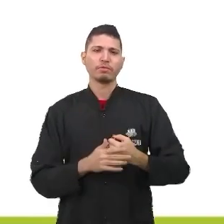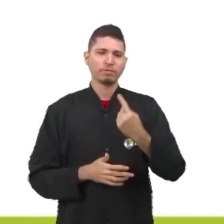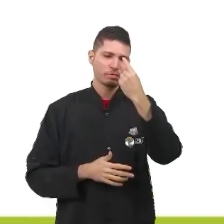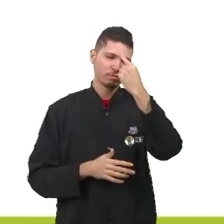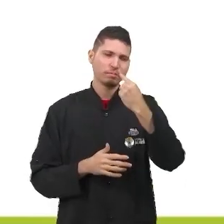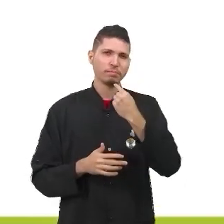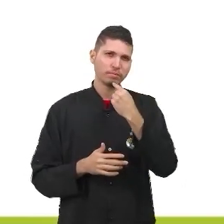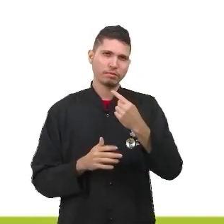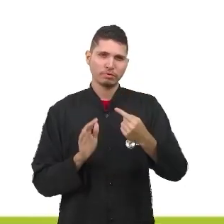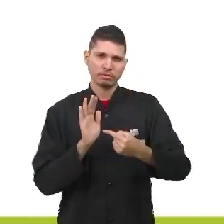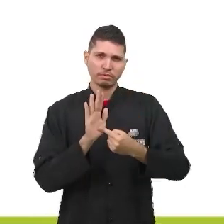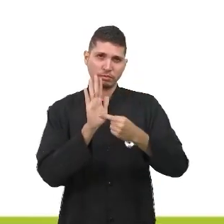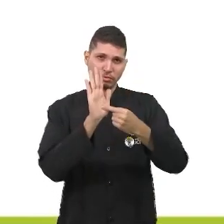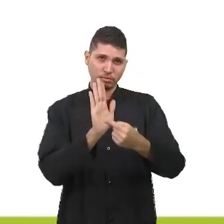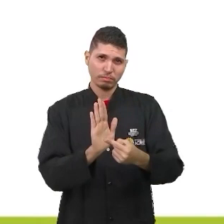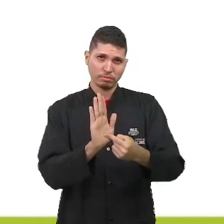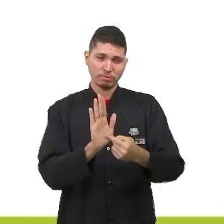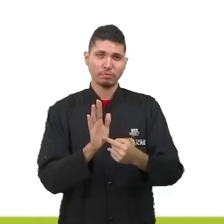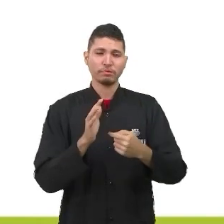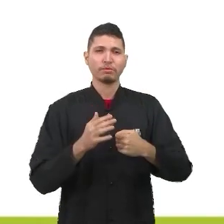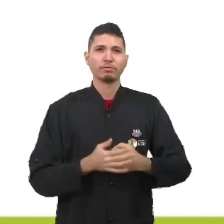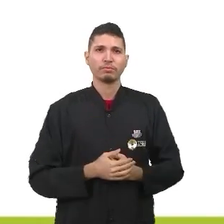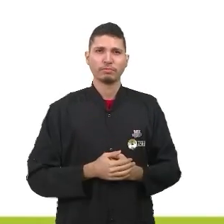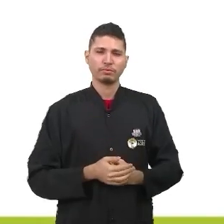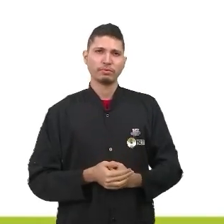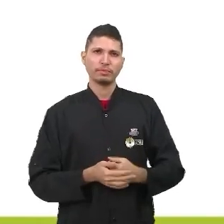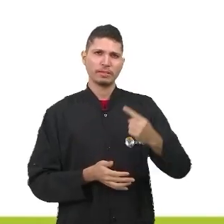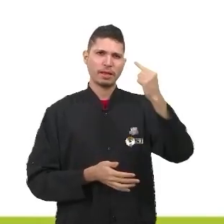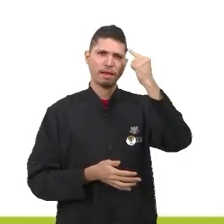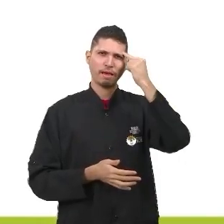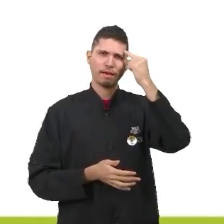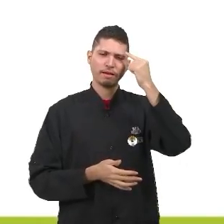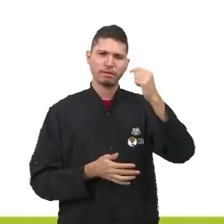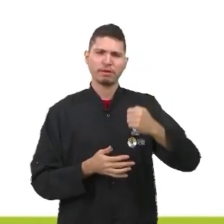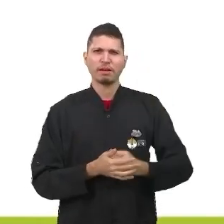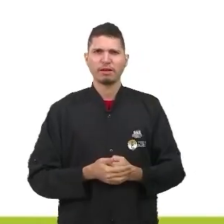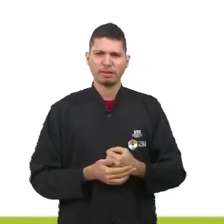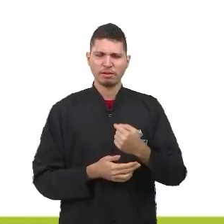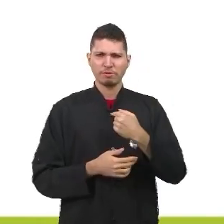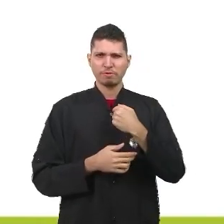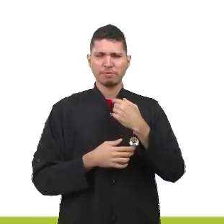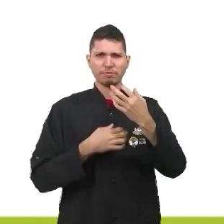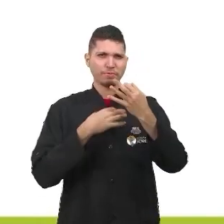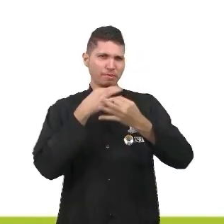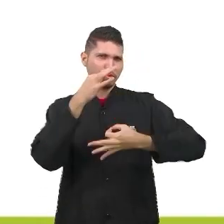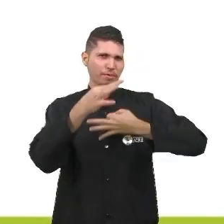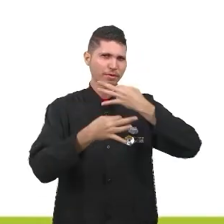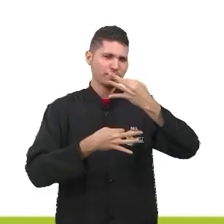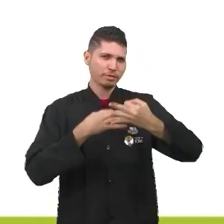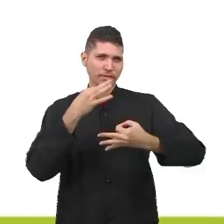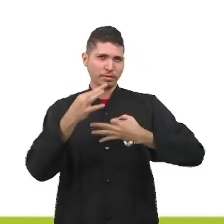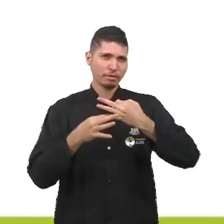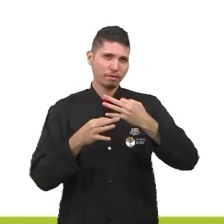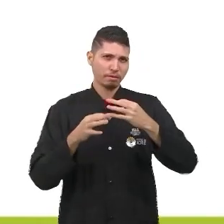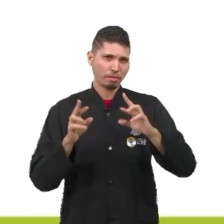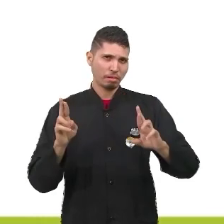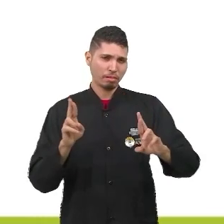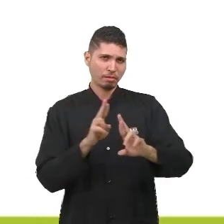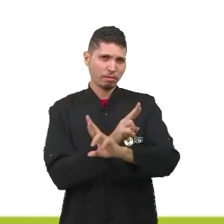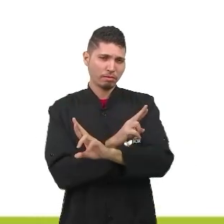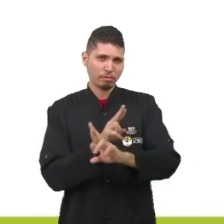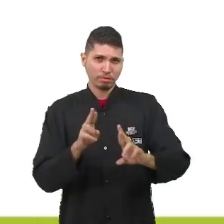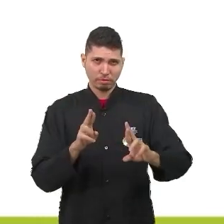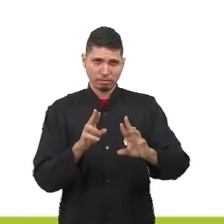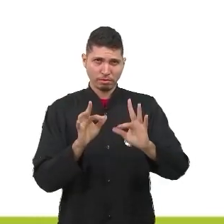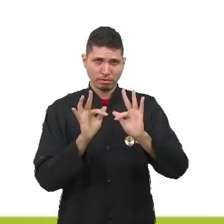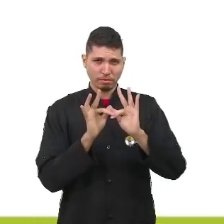movimento modernista, em que eu tenho que exaltar o meu Brasil, eu vou fazer uma crítica em relação à família?